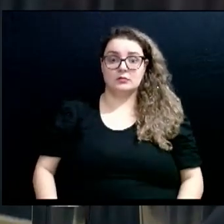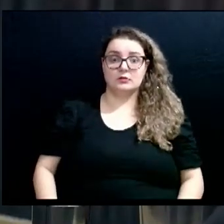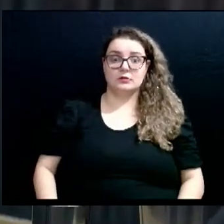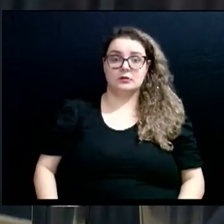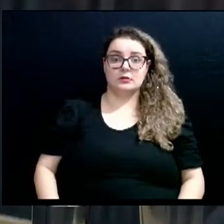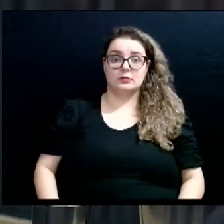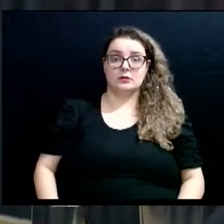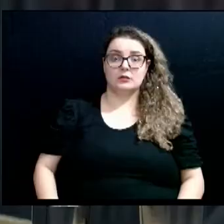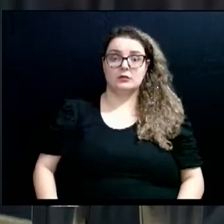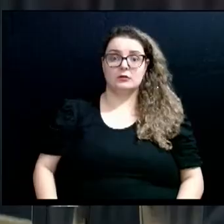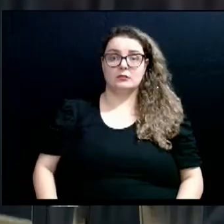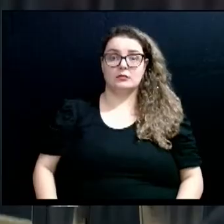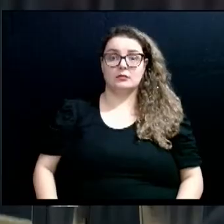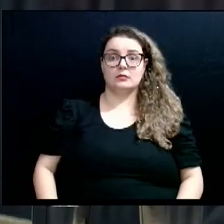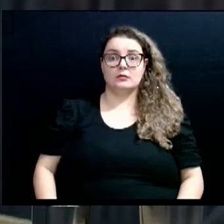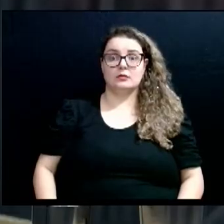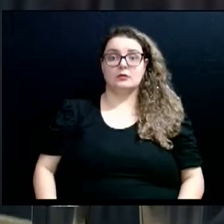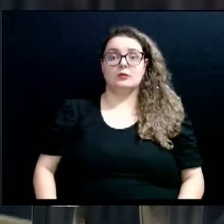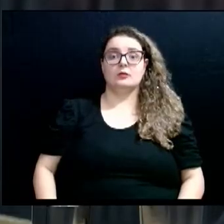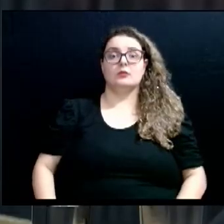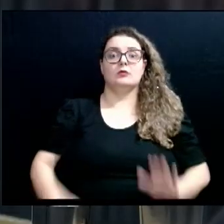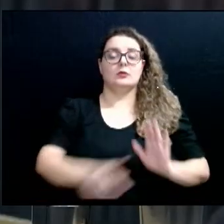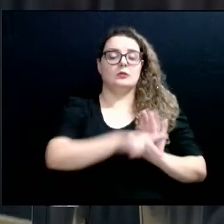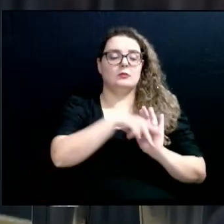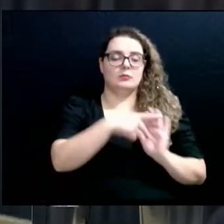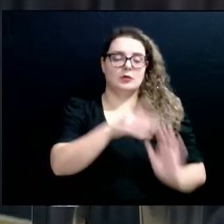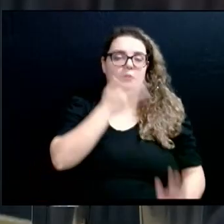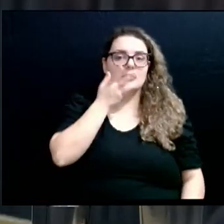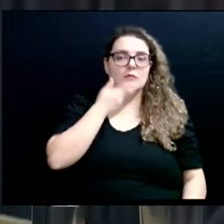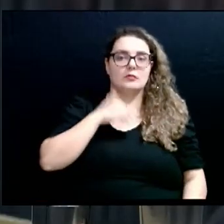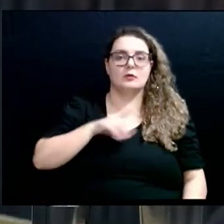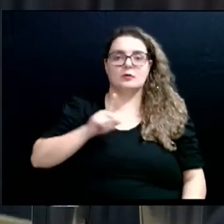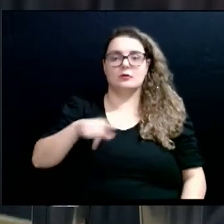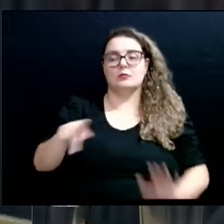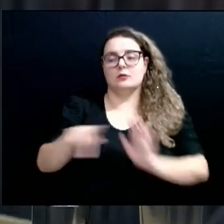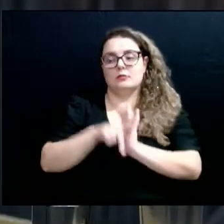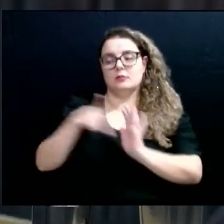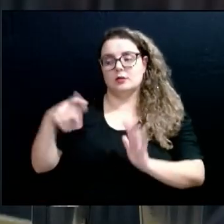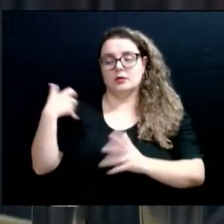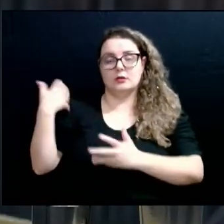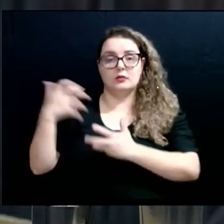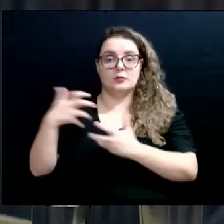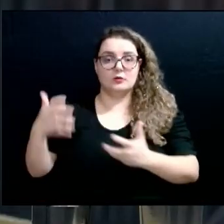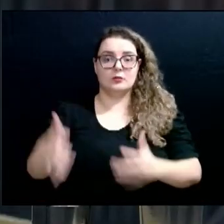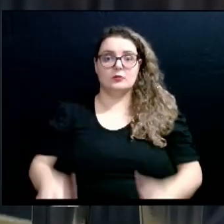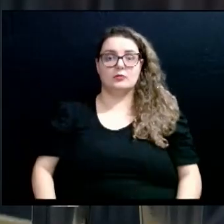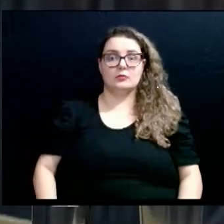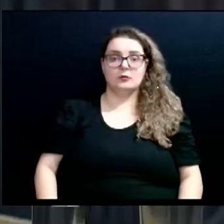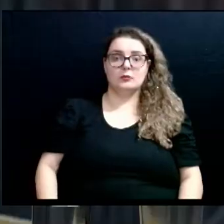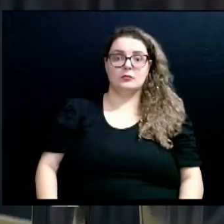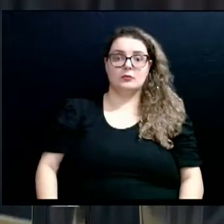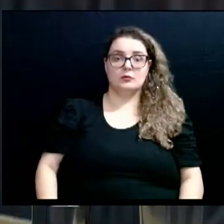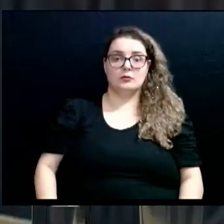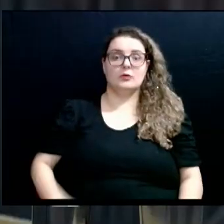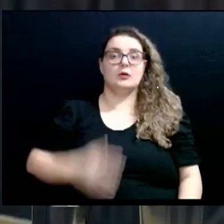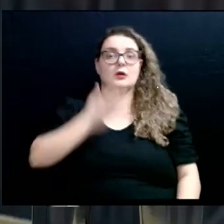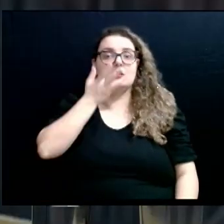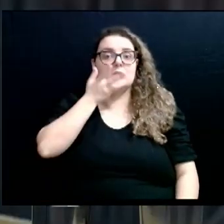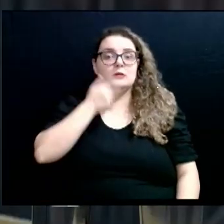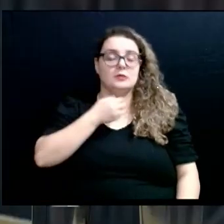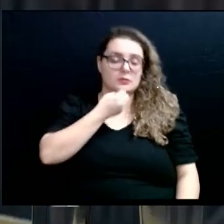aquilo que é da criança e aquilo que é do adulto, né? Sim. Então, a criança tá bem, ela